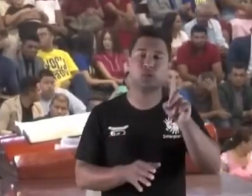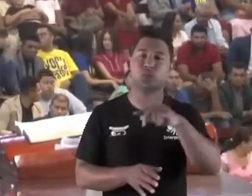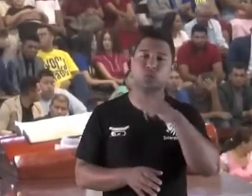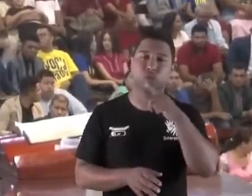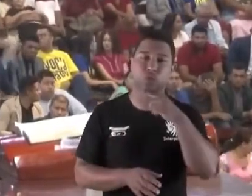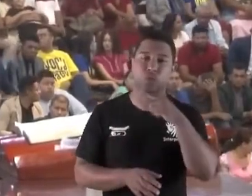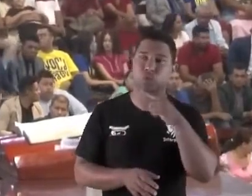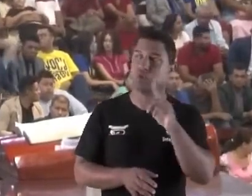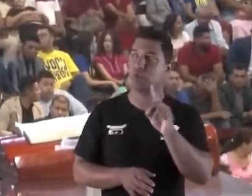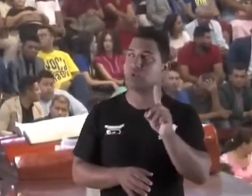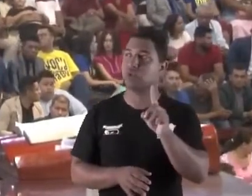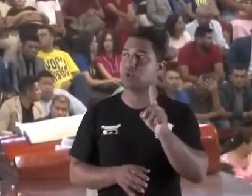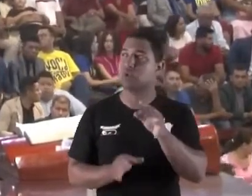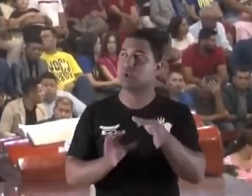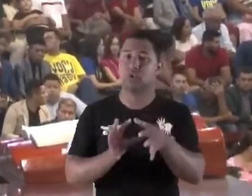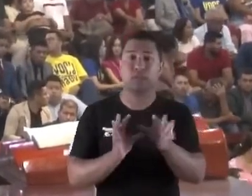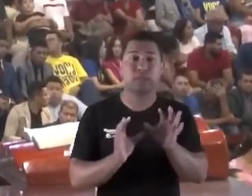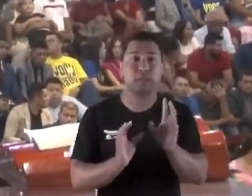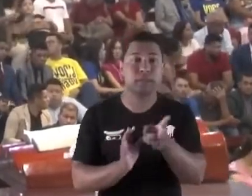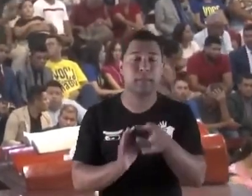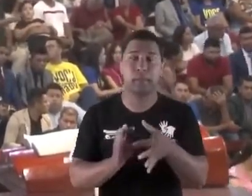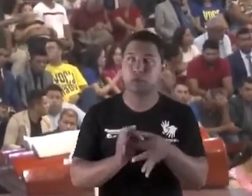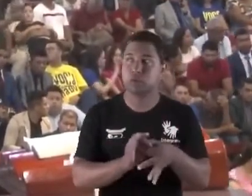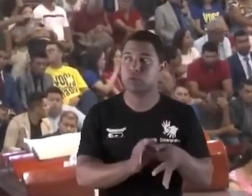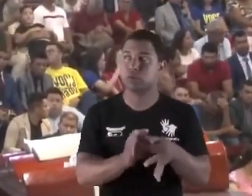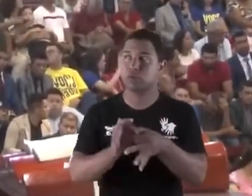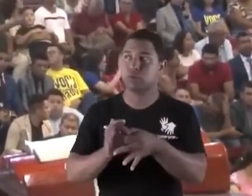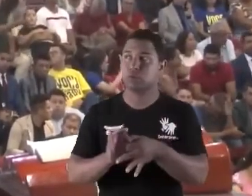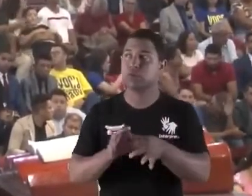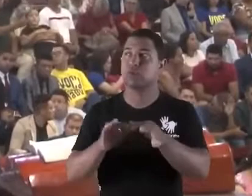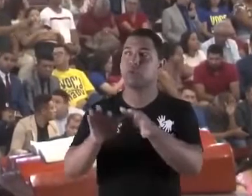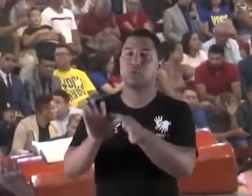Eles se uniam com as asas.